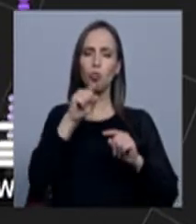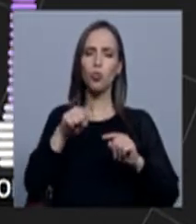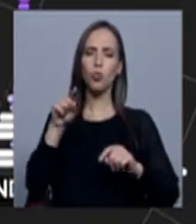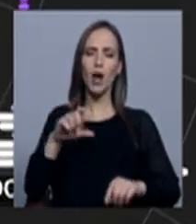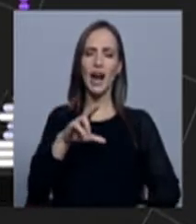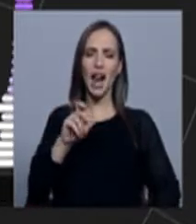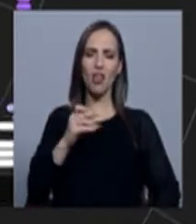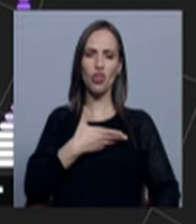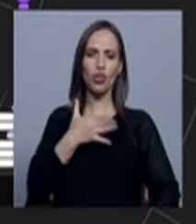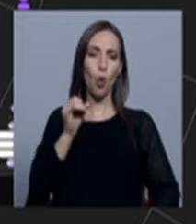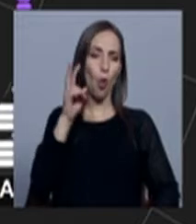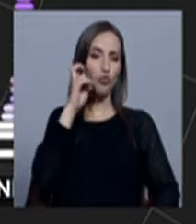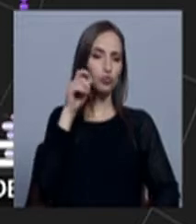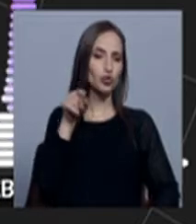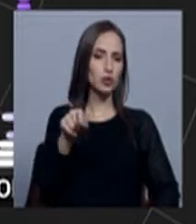ouvir